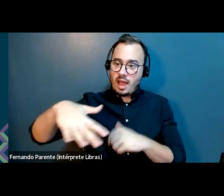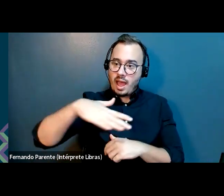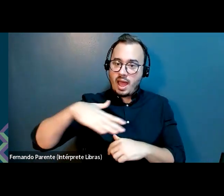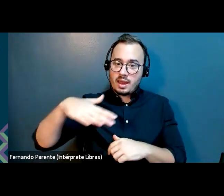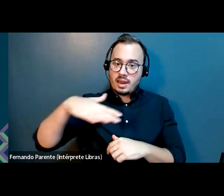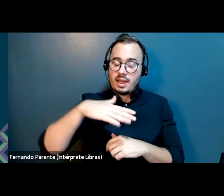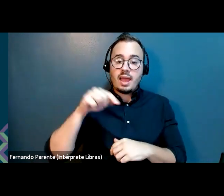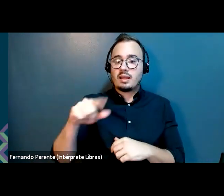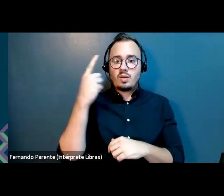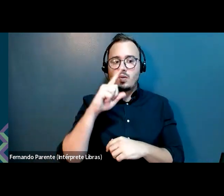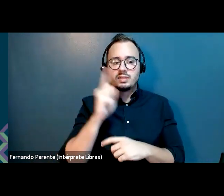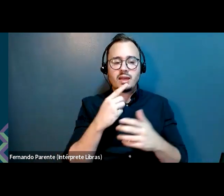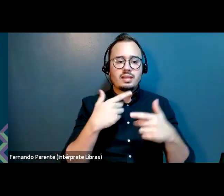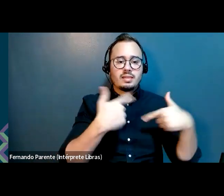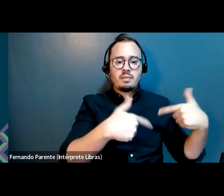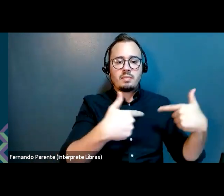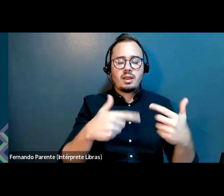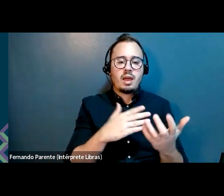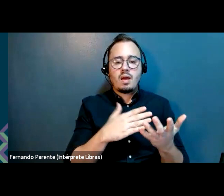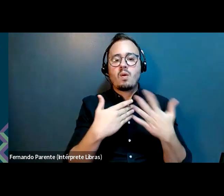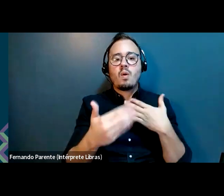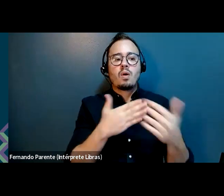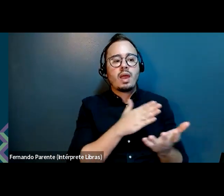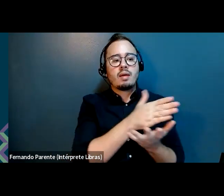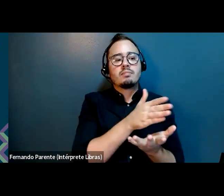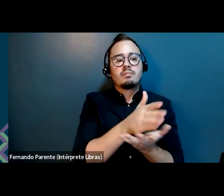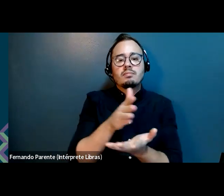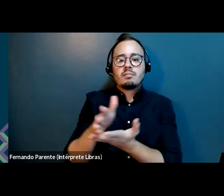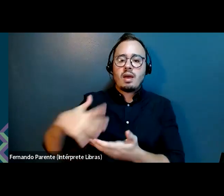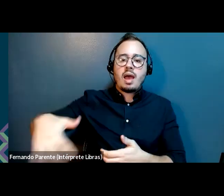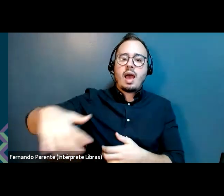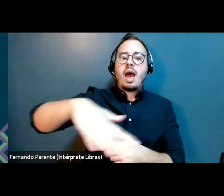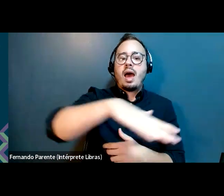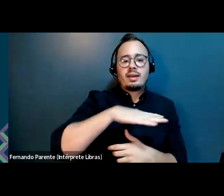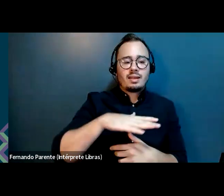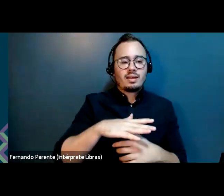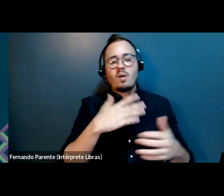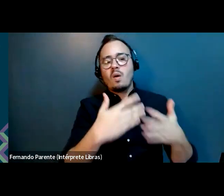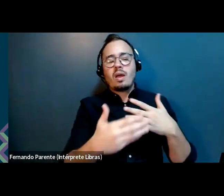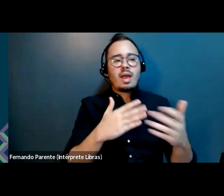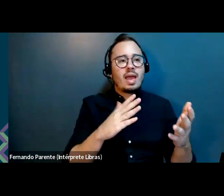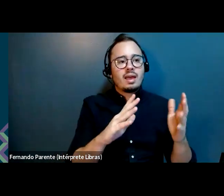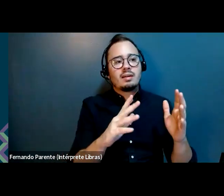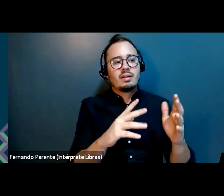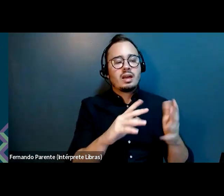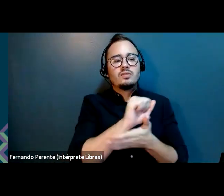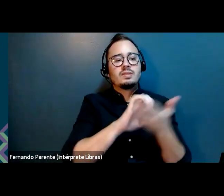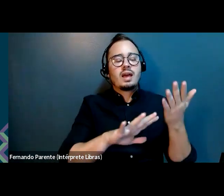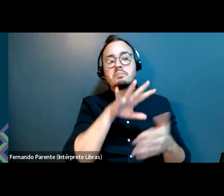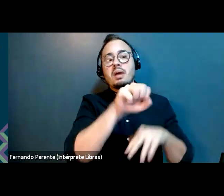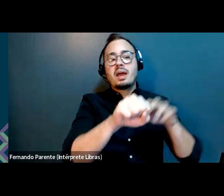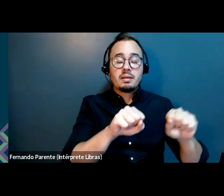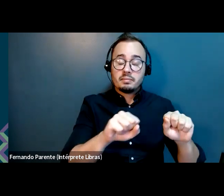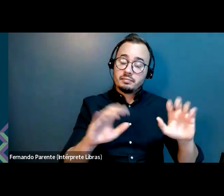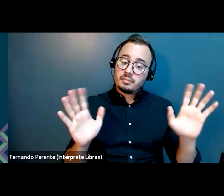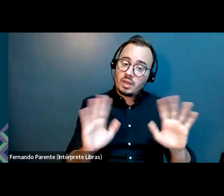consegue atuar em qualquer outro domínio, independente de qual simples seja a atividade. Isso é